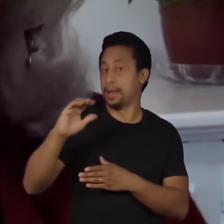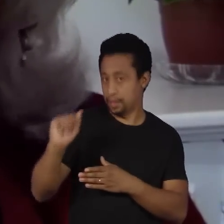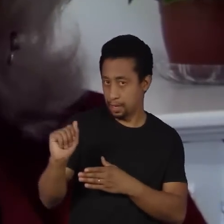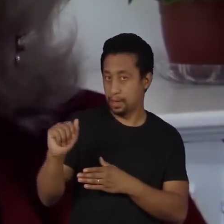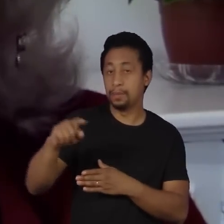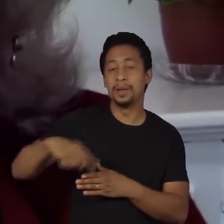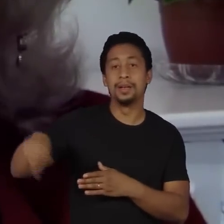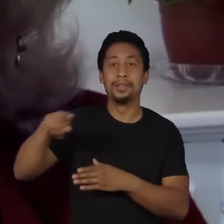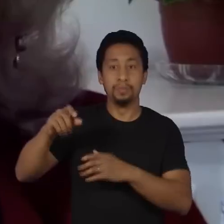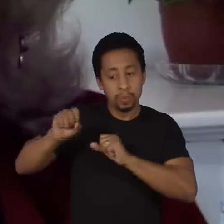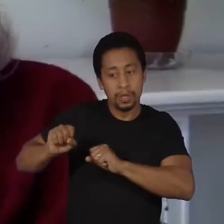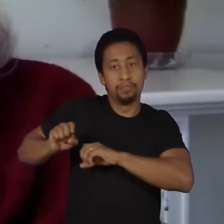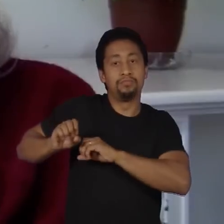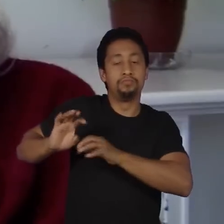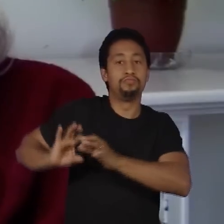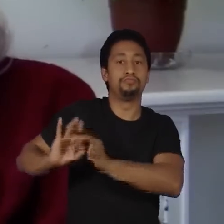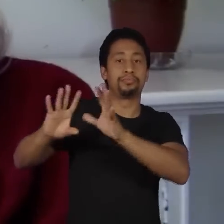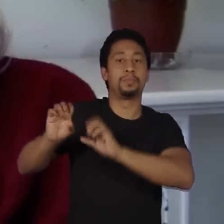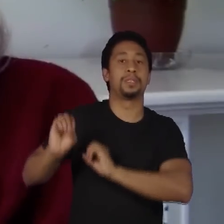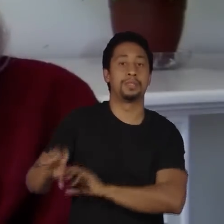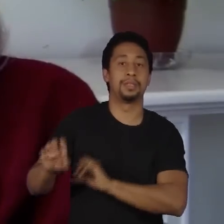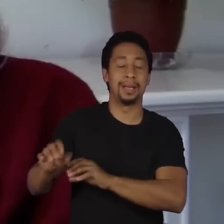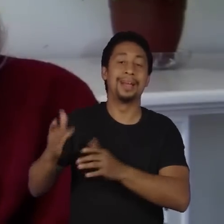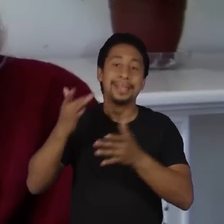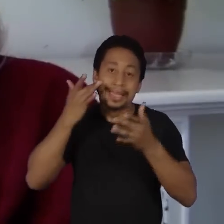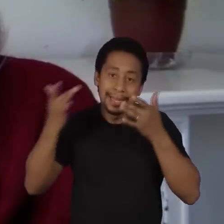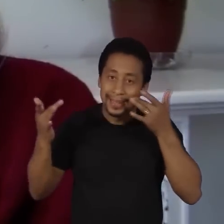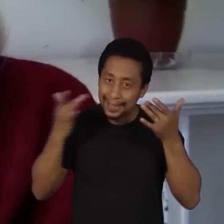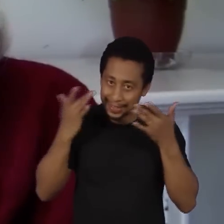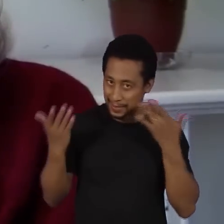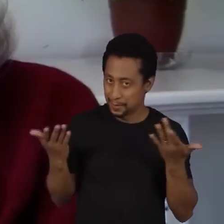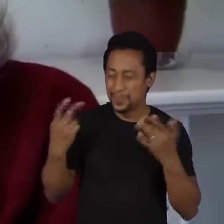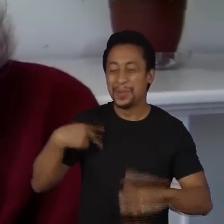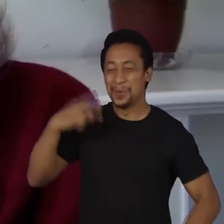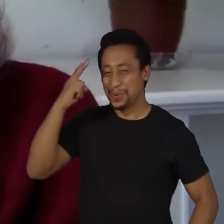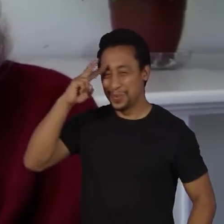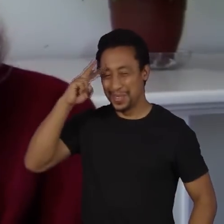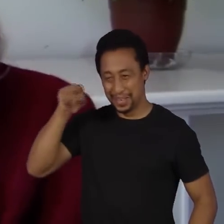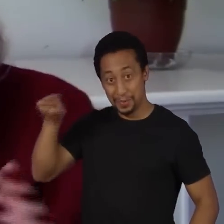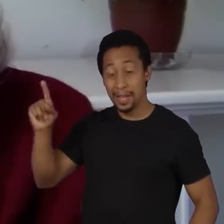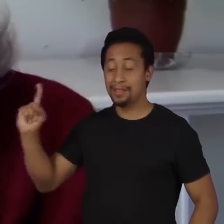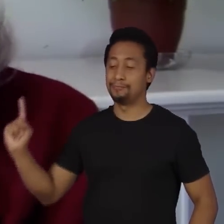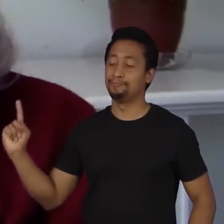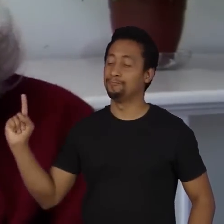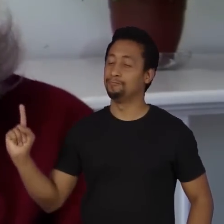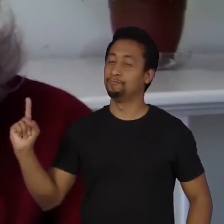arte dramática. Eu me lembro que quando ela entrava em sala de aula, era como